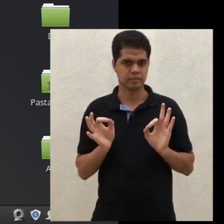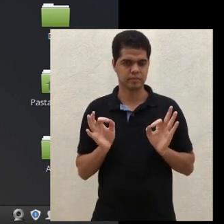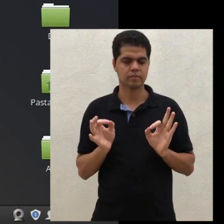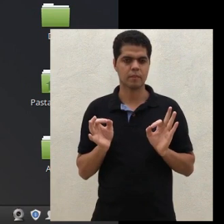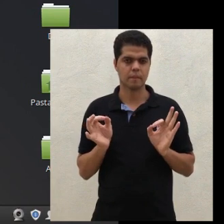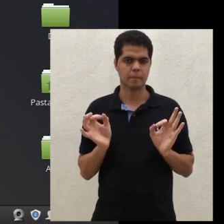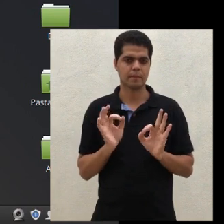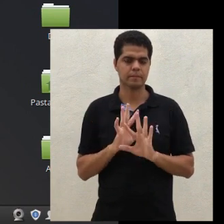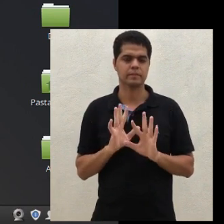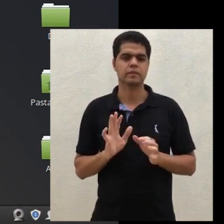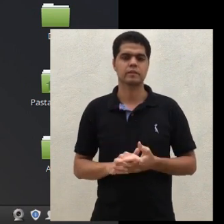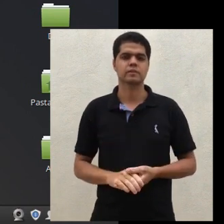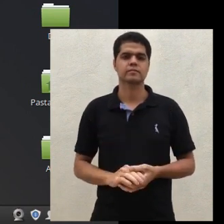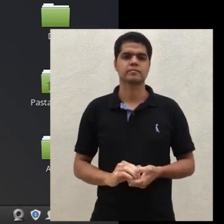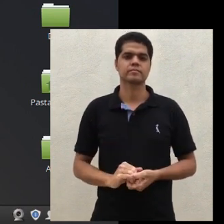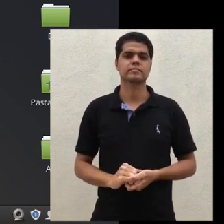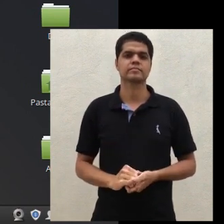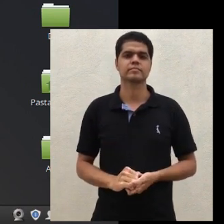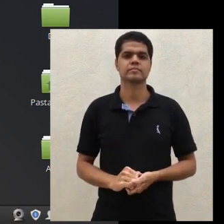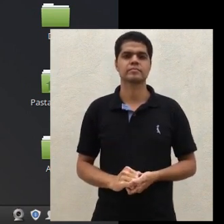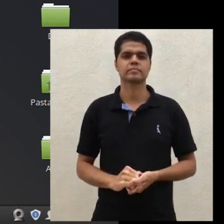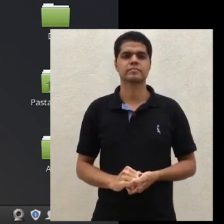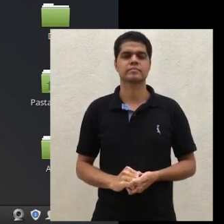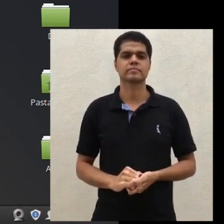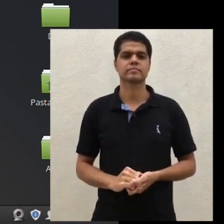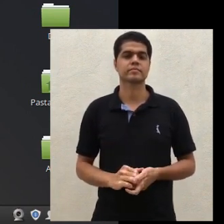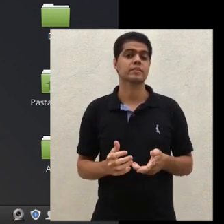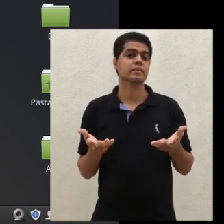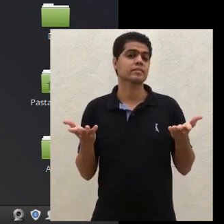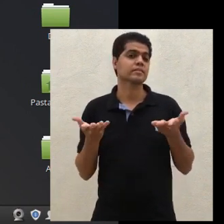Pronto. Problema resolvido aqui.